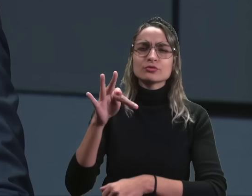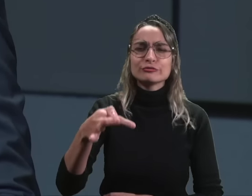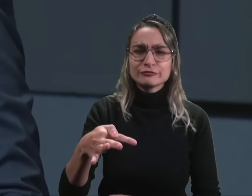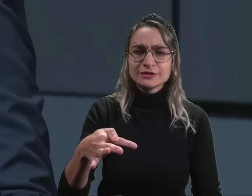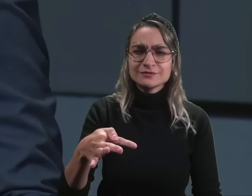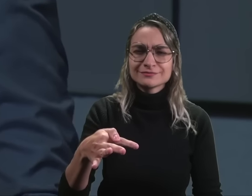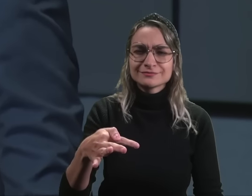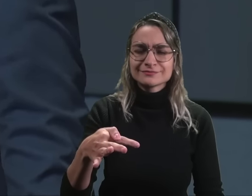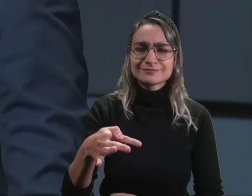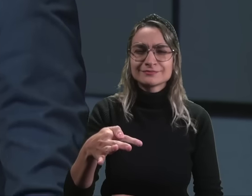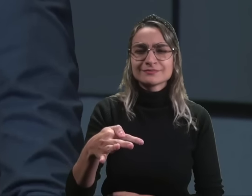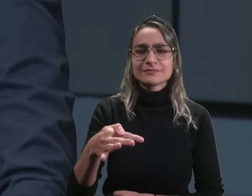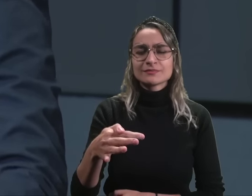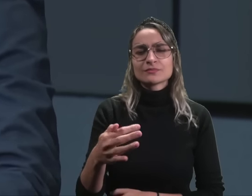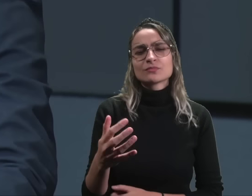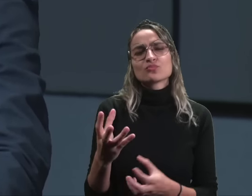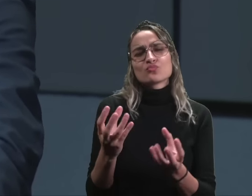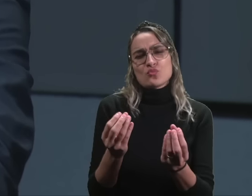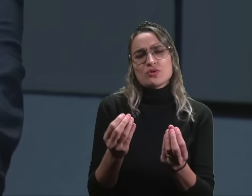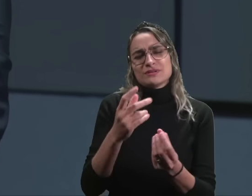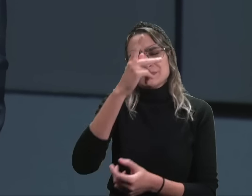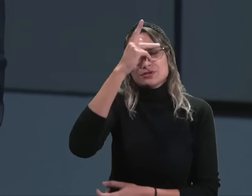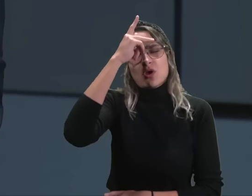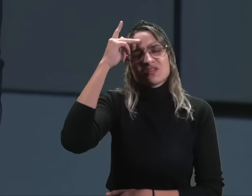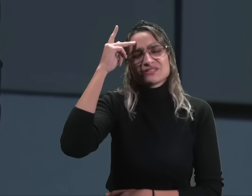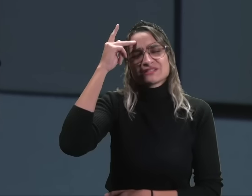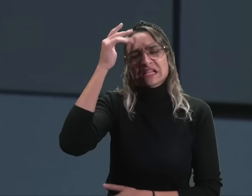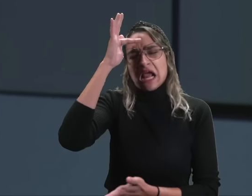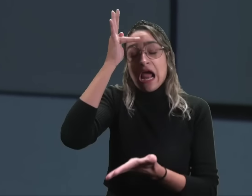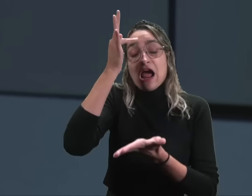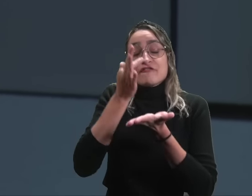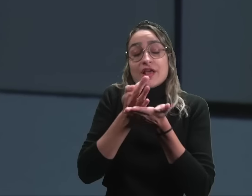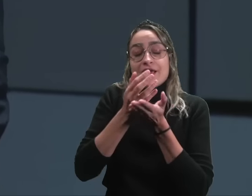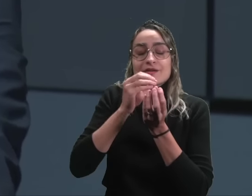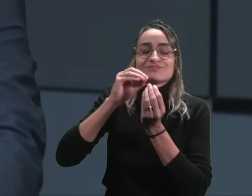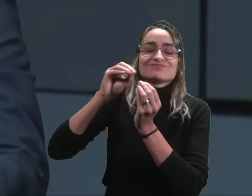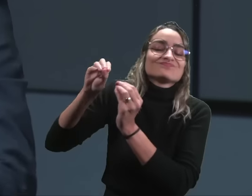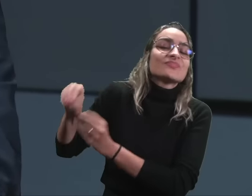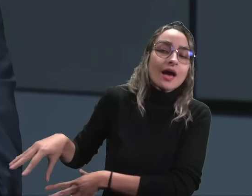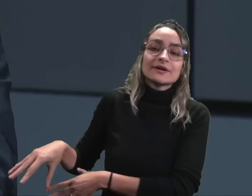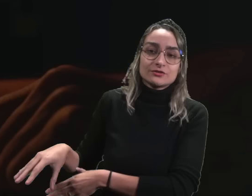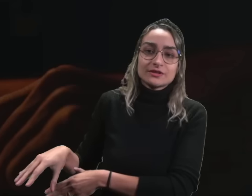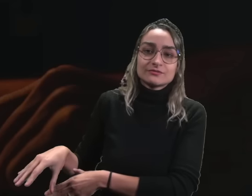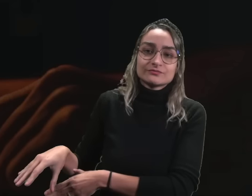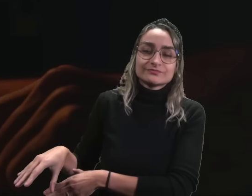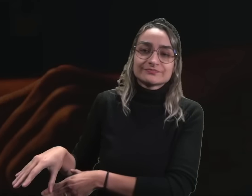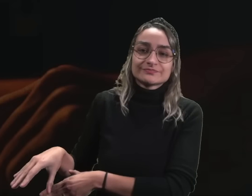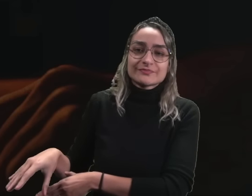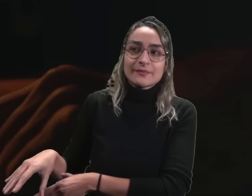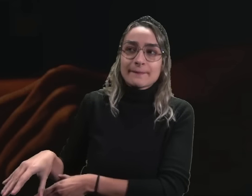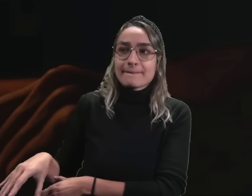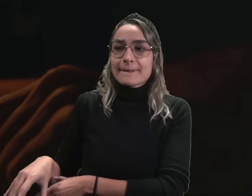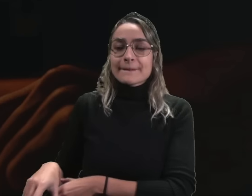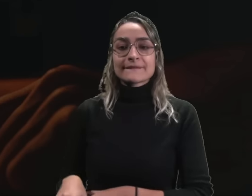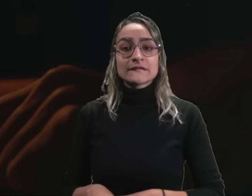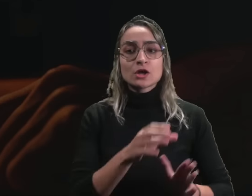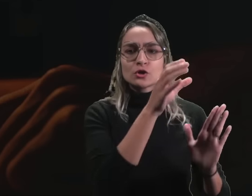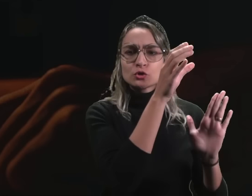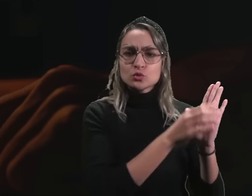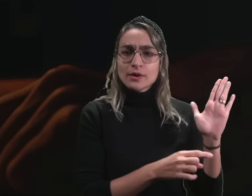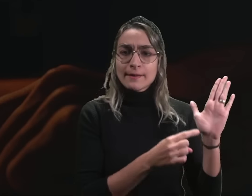abandonarão a fé Versículo 36 de Hebreus diz Vocês precisam perseverar para que havendo feito a